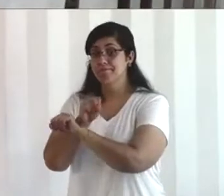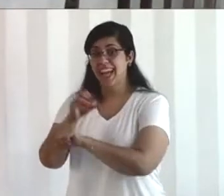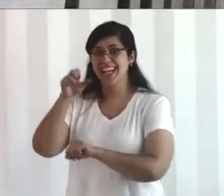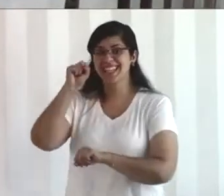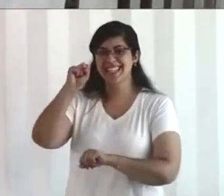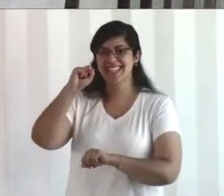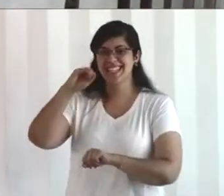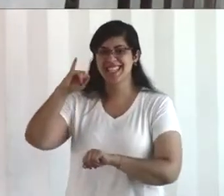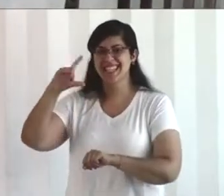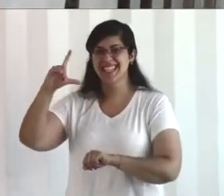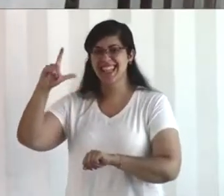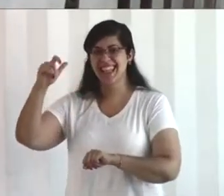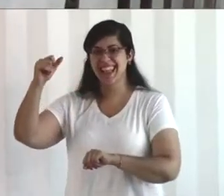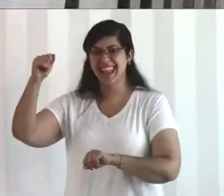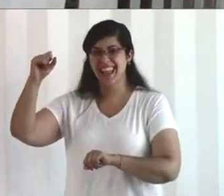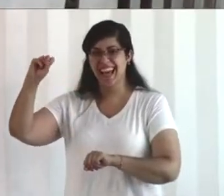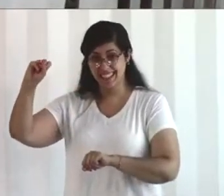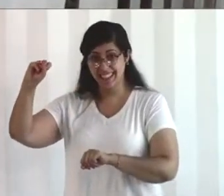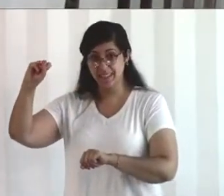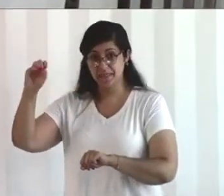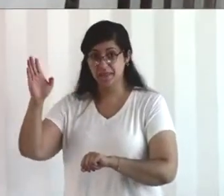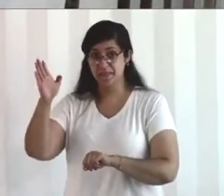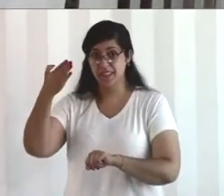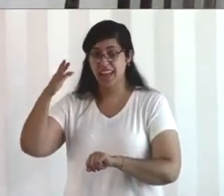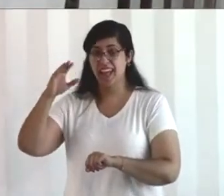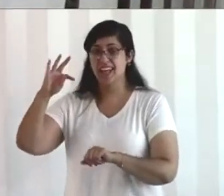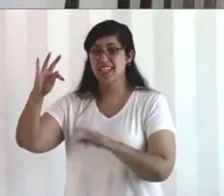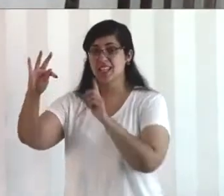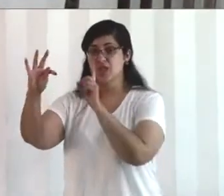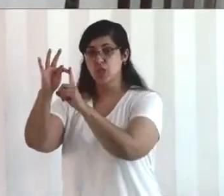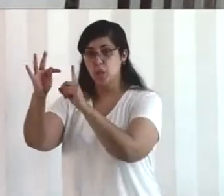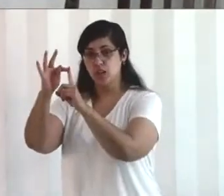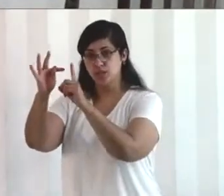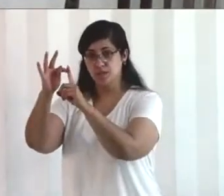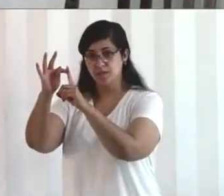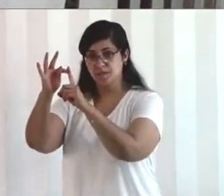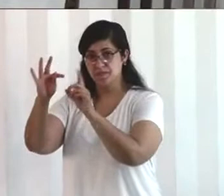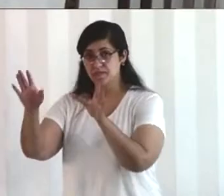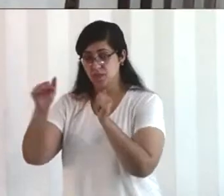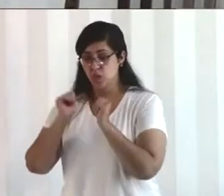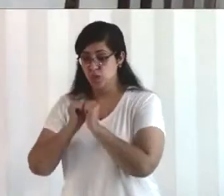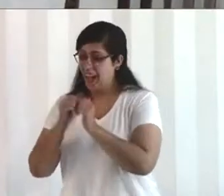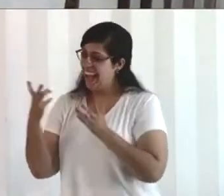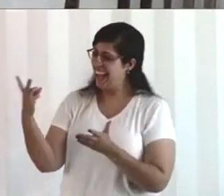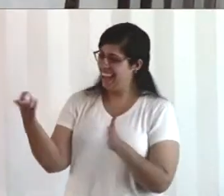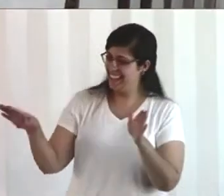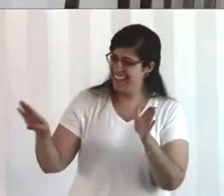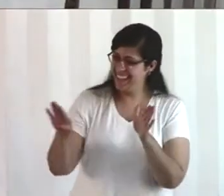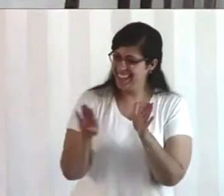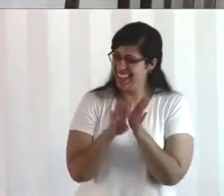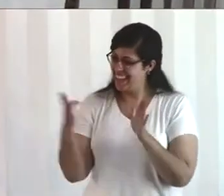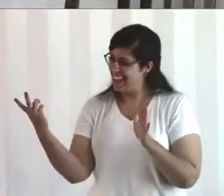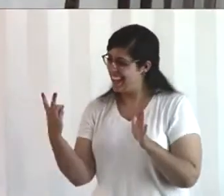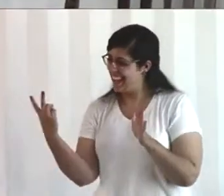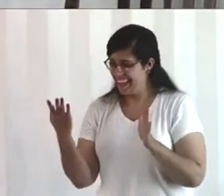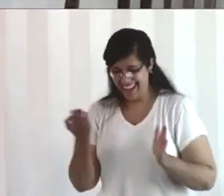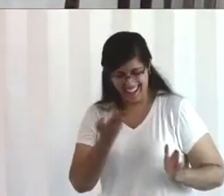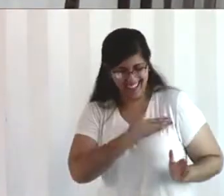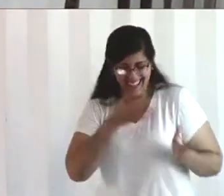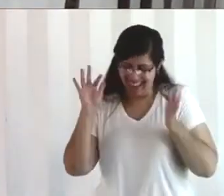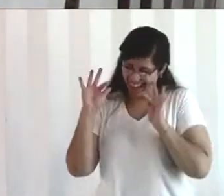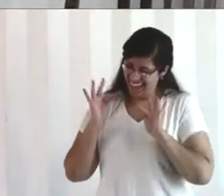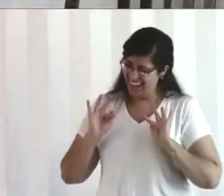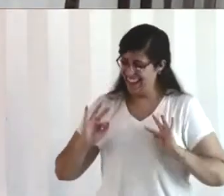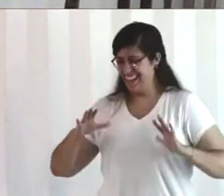vários lugares. Então ele, quando vê seus amigos chegarem, certamente se alegra